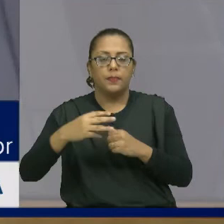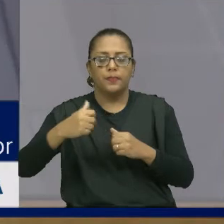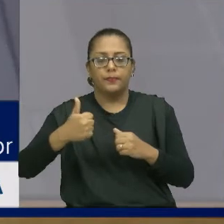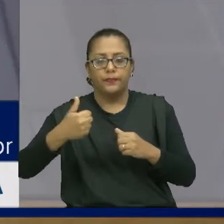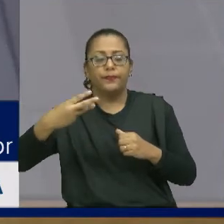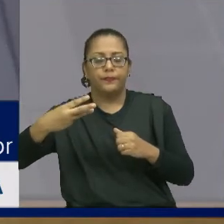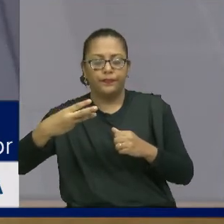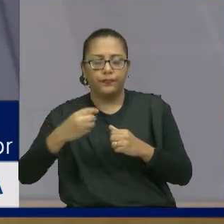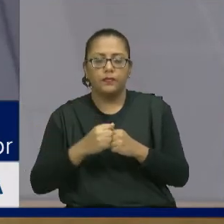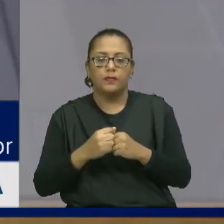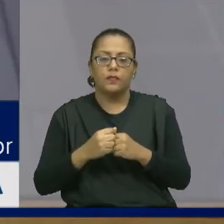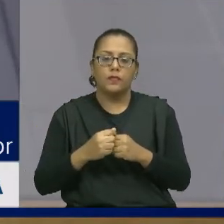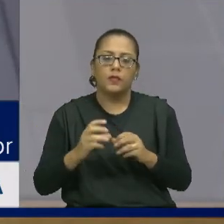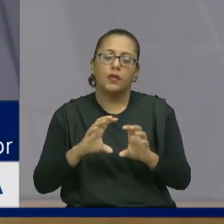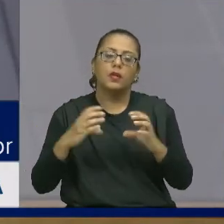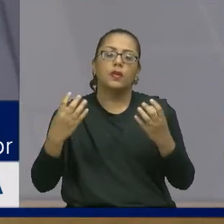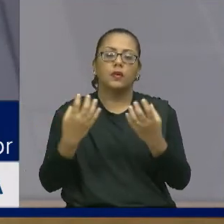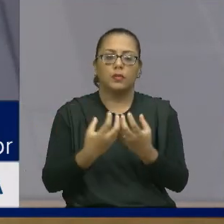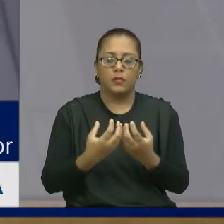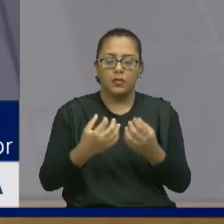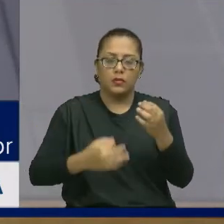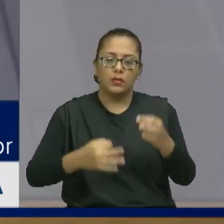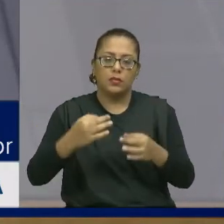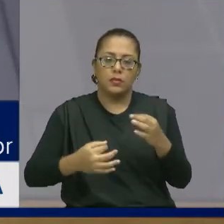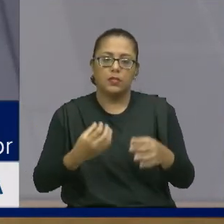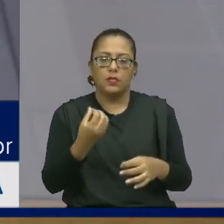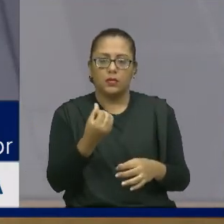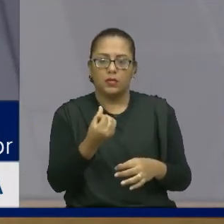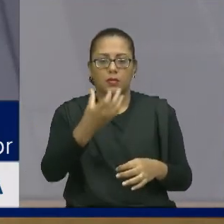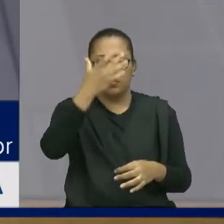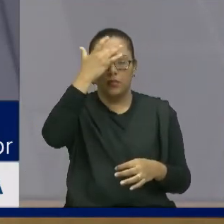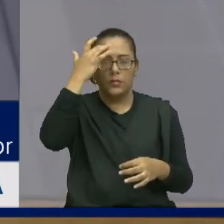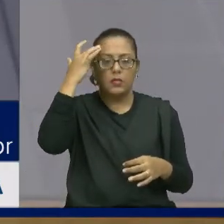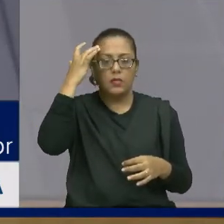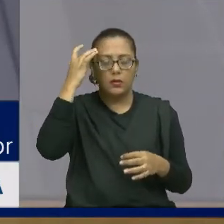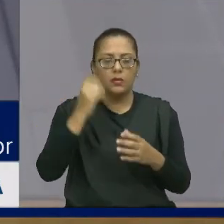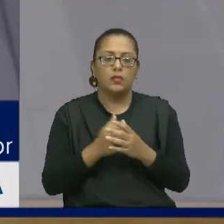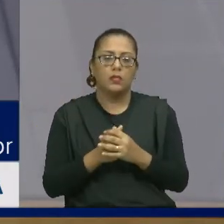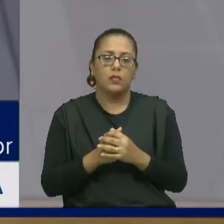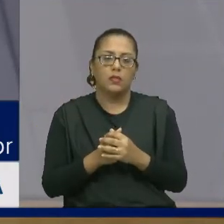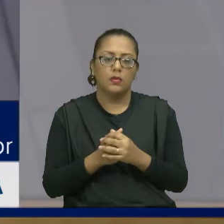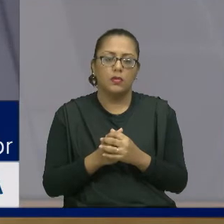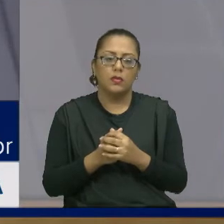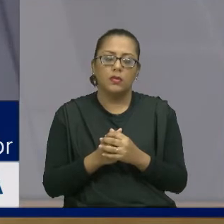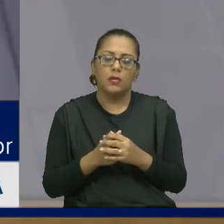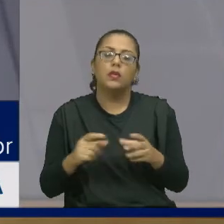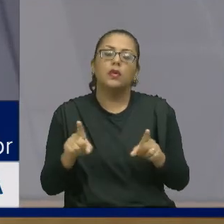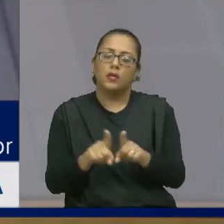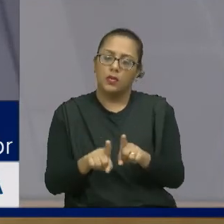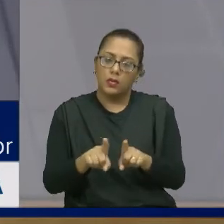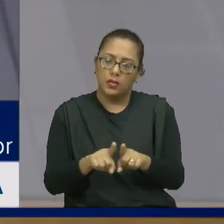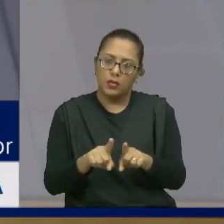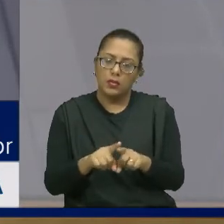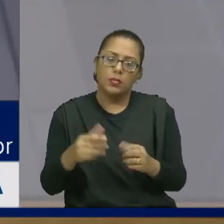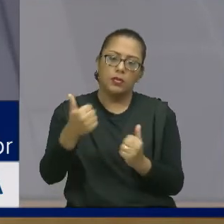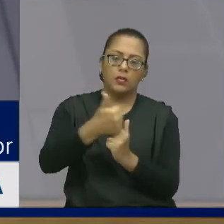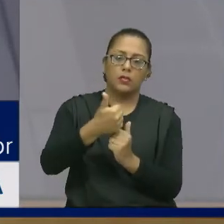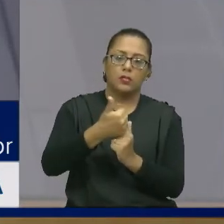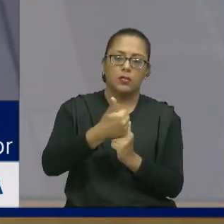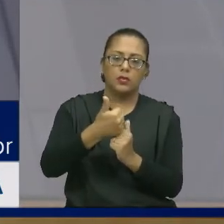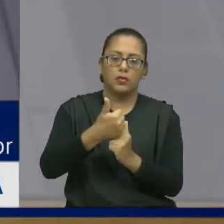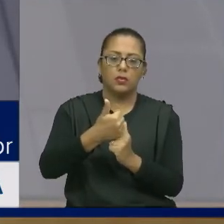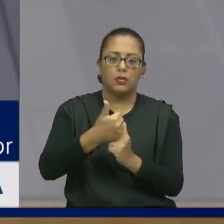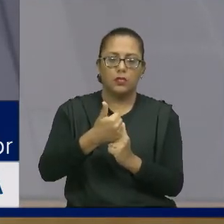será composta por 6 membros efetivos e seus respectivos suplentes da